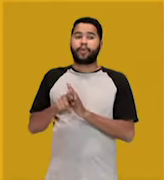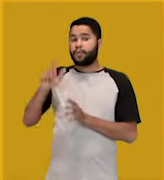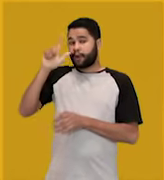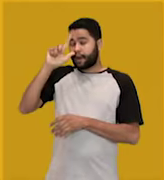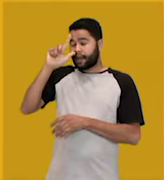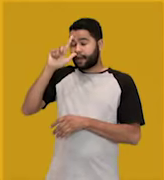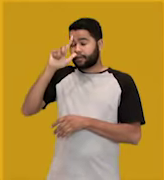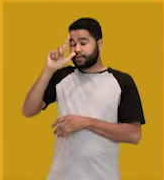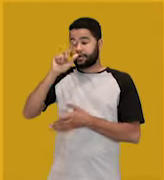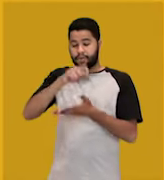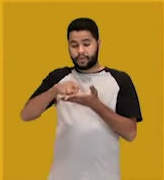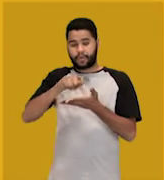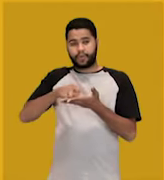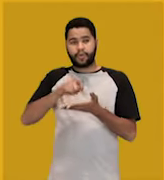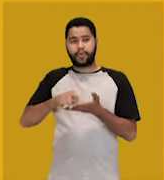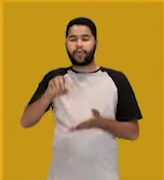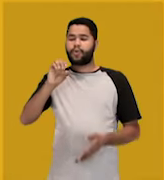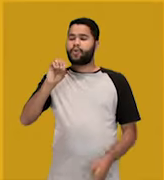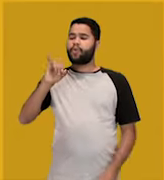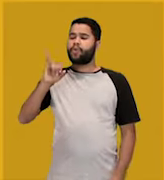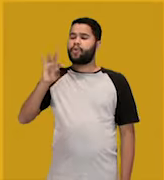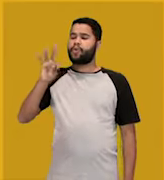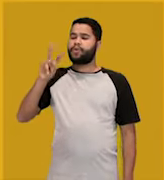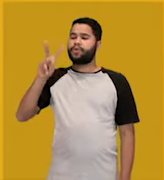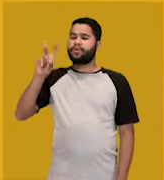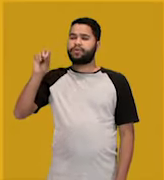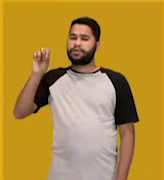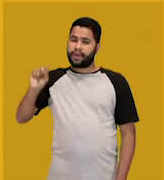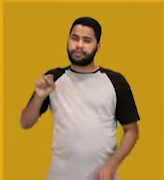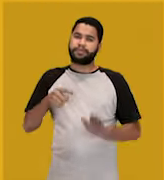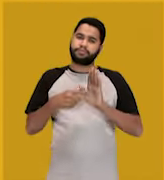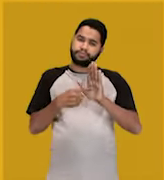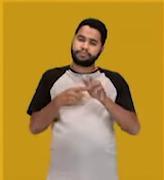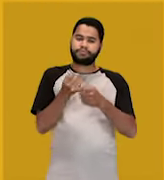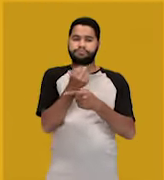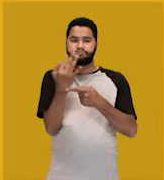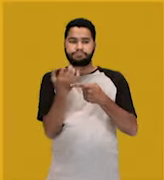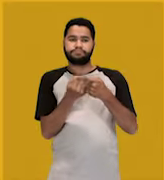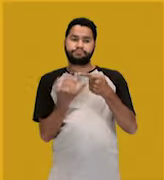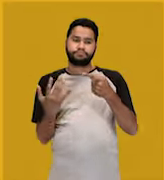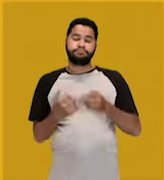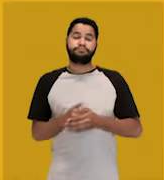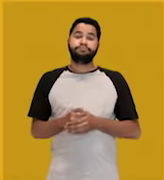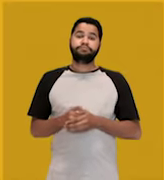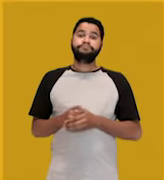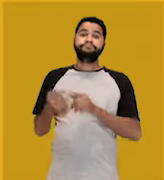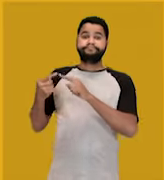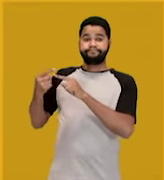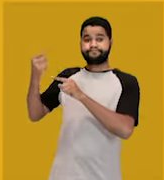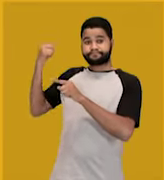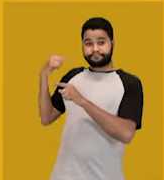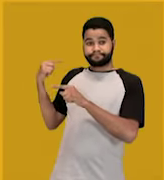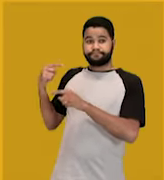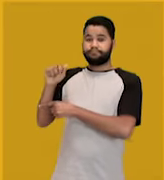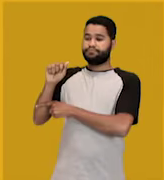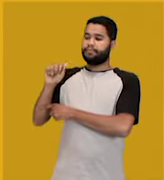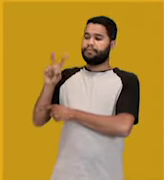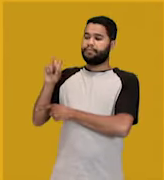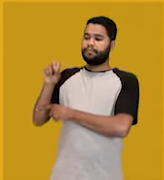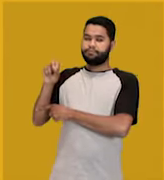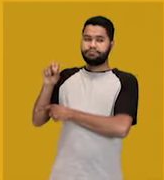escrito oitavos, e assim para representar uma fração. Desde então, a terminação avo,